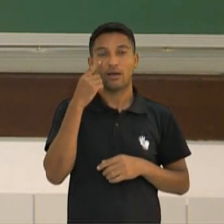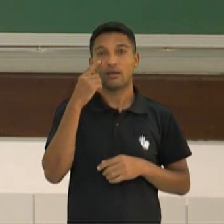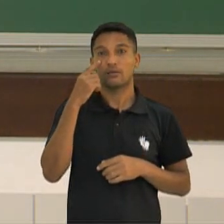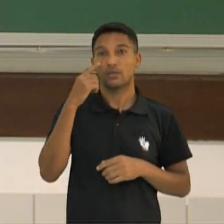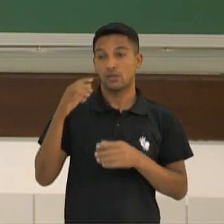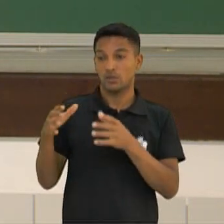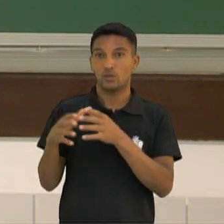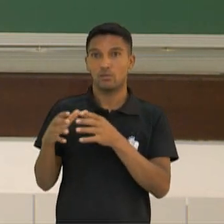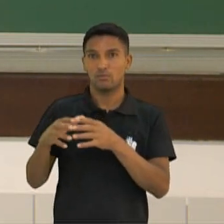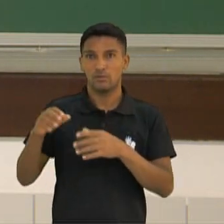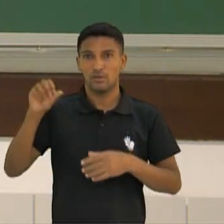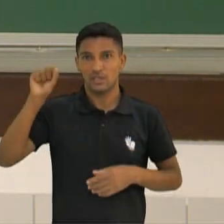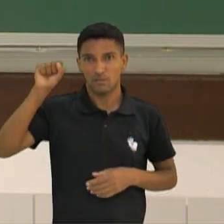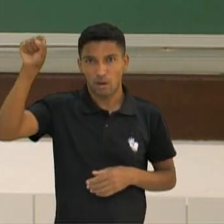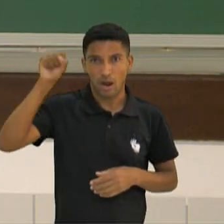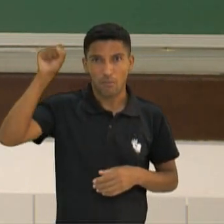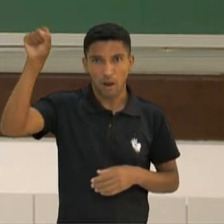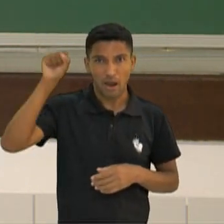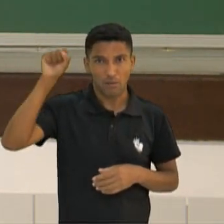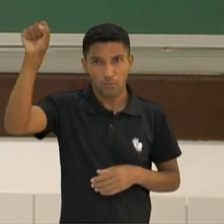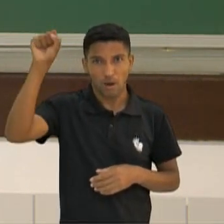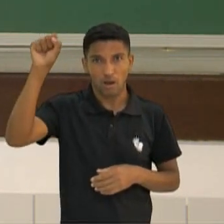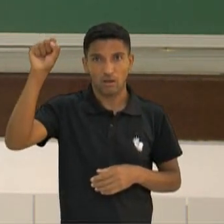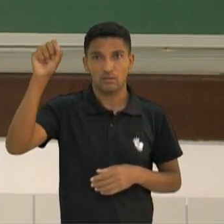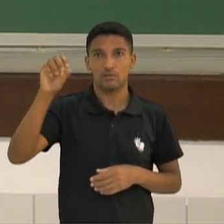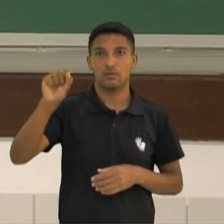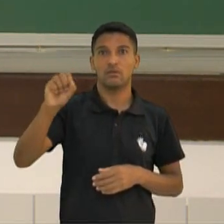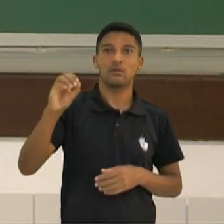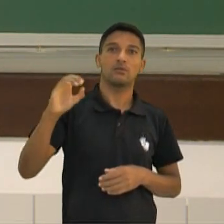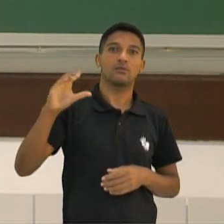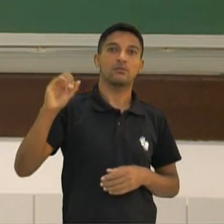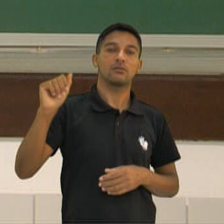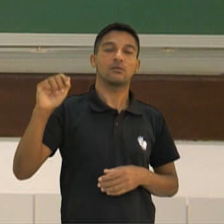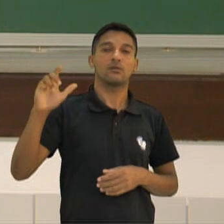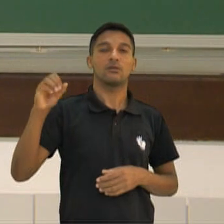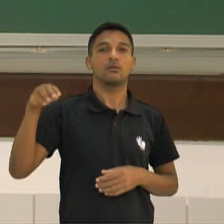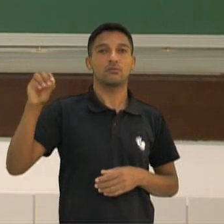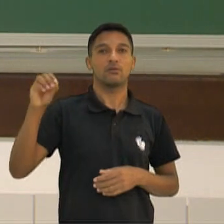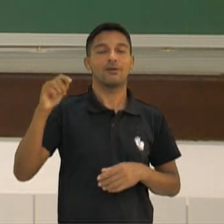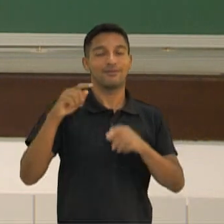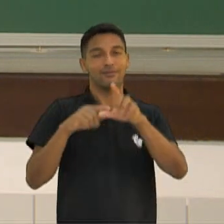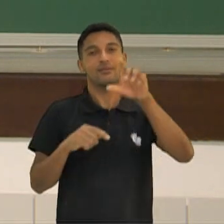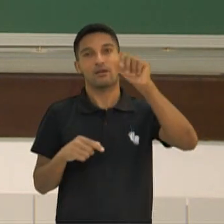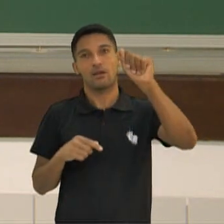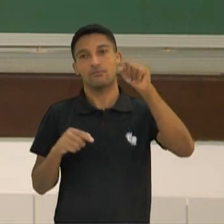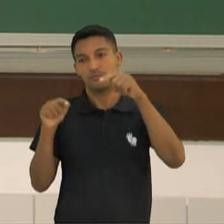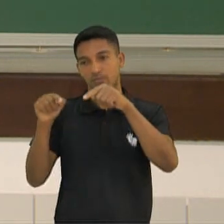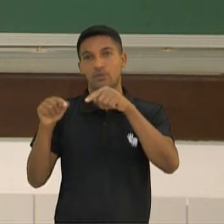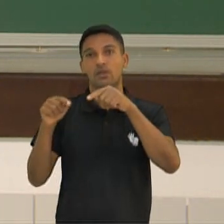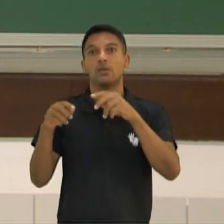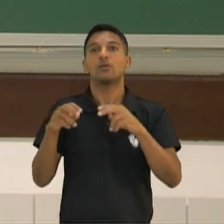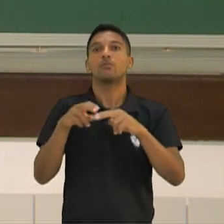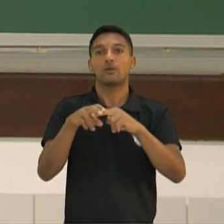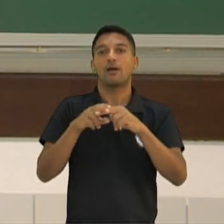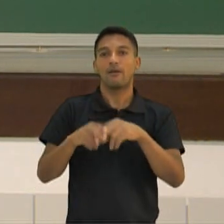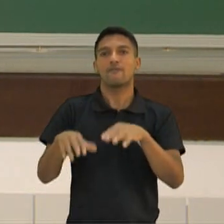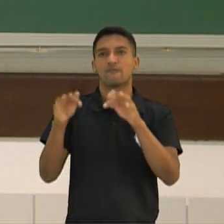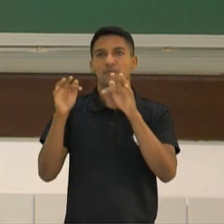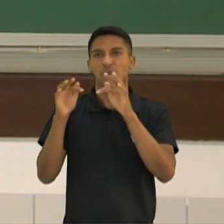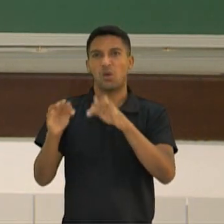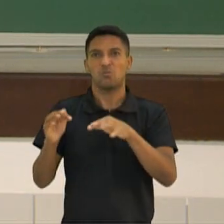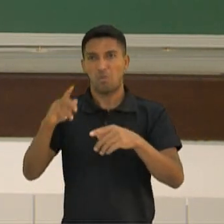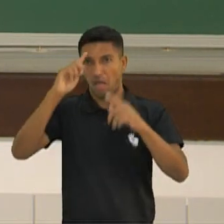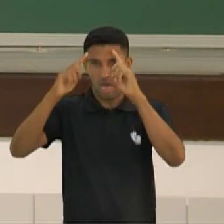países conseguem sair do domínio da extinta União Soviética, hoje a Rússia. Esses países, então, lá, isso